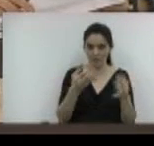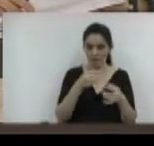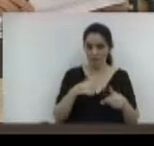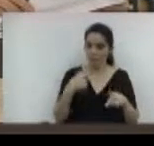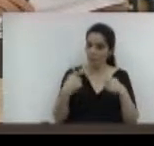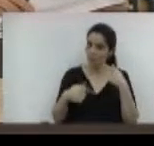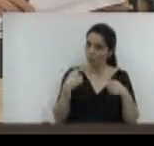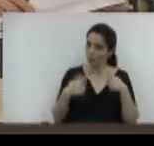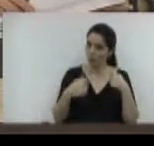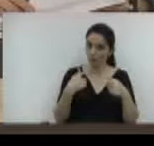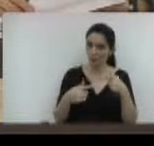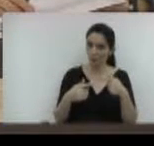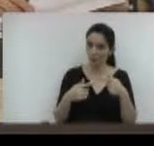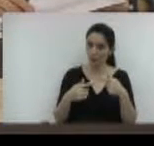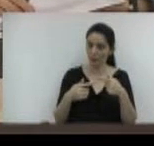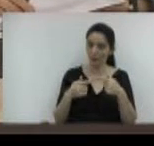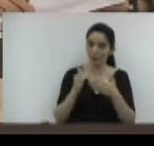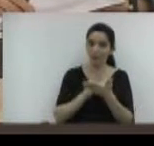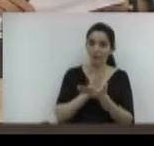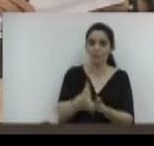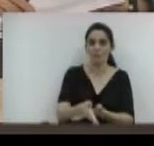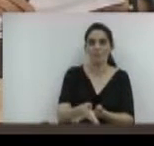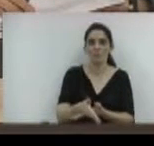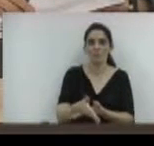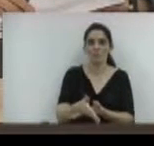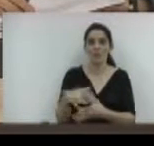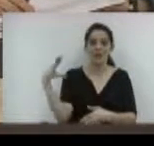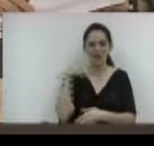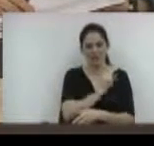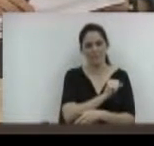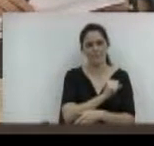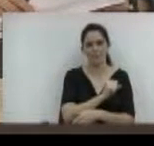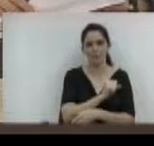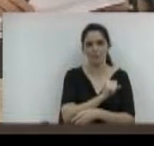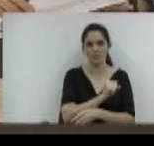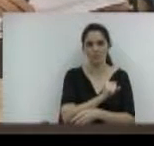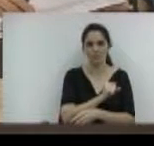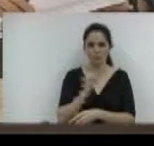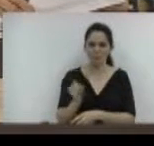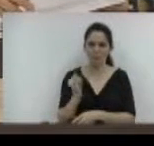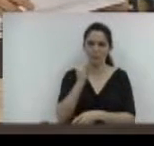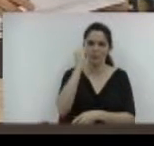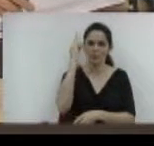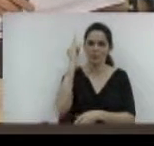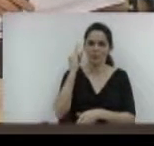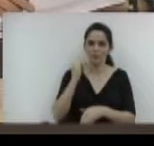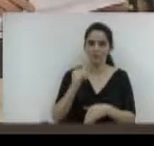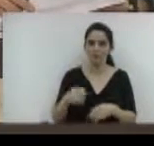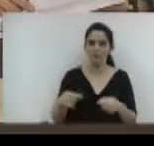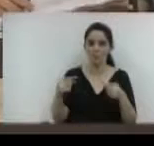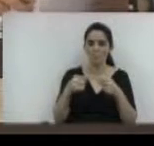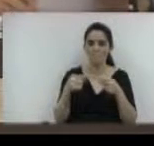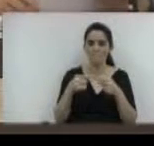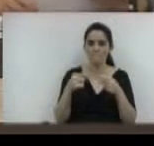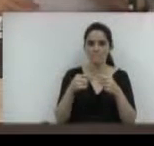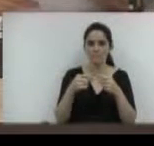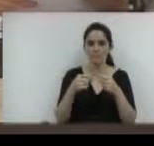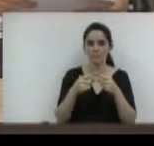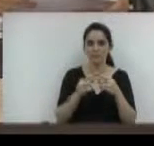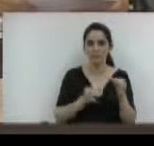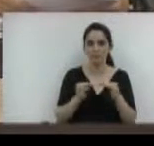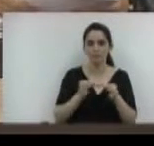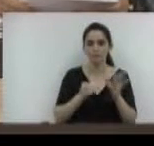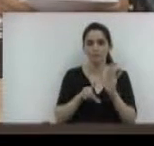pelos ilustres vereadores em regime de urgência, de conformidade com o artigo 55 da Lei Orgânica do